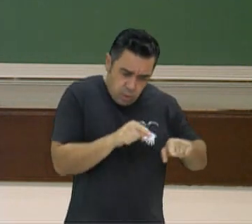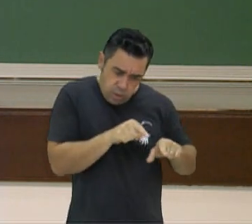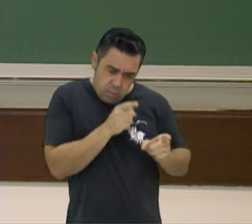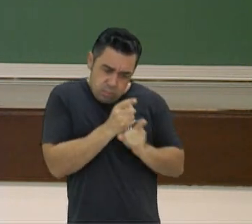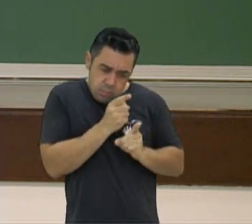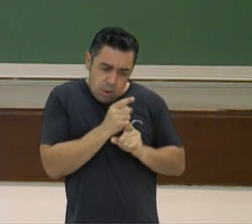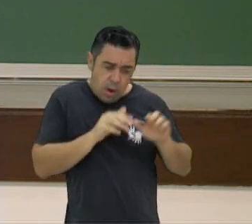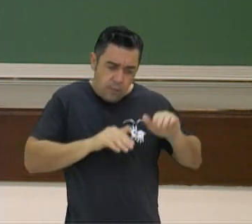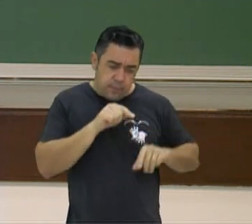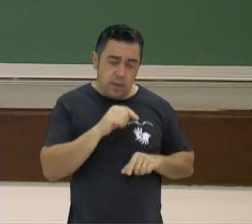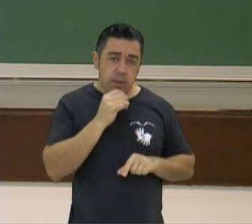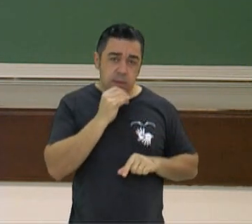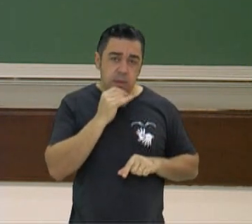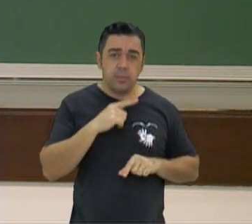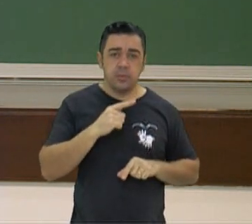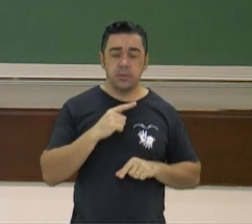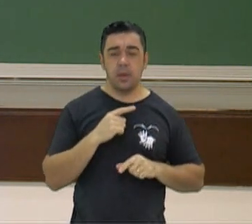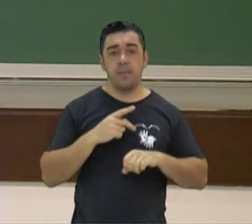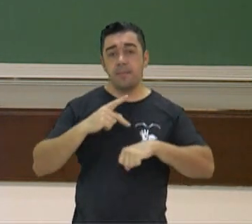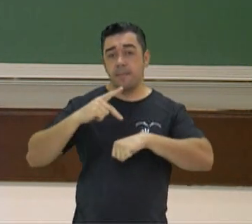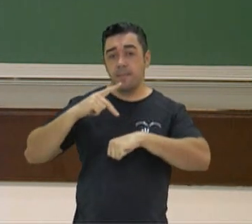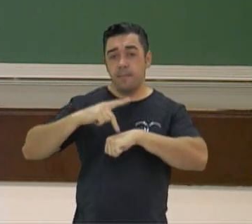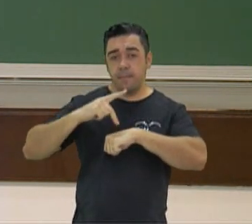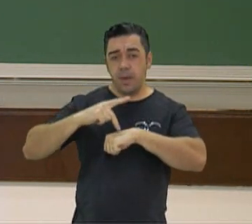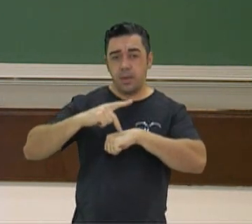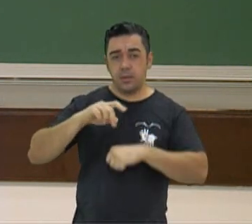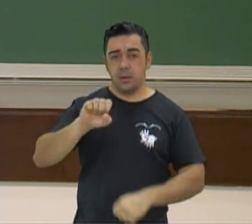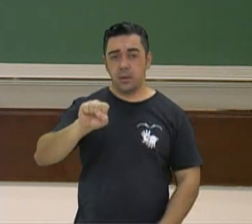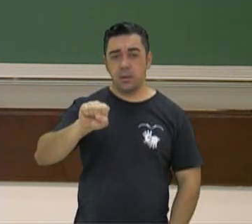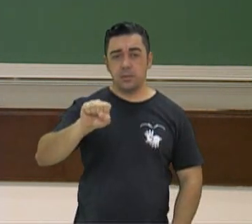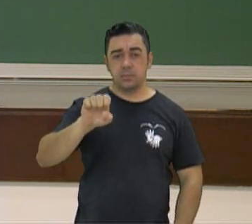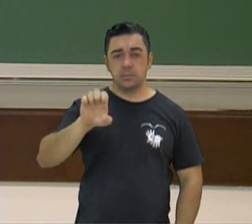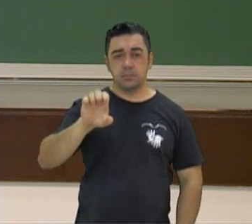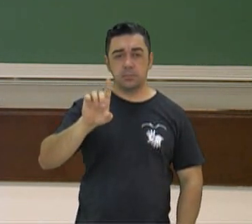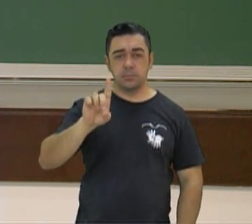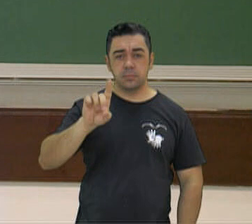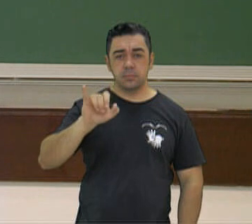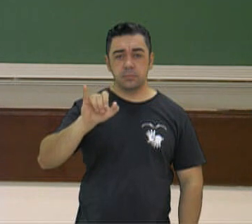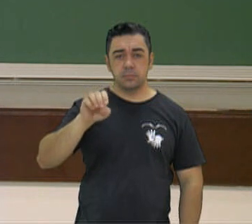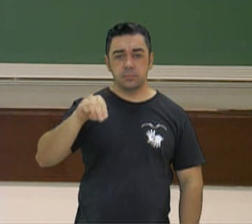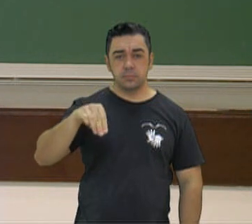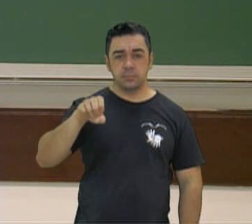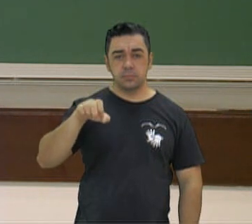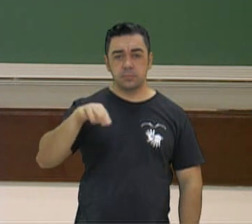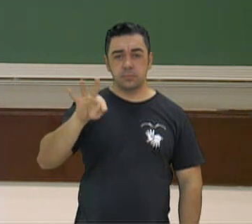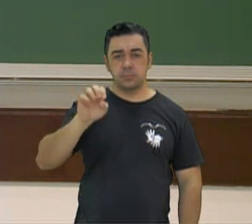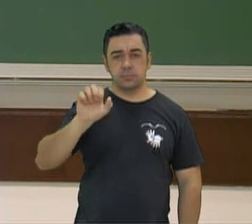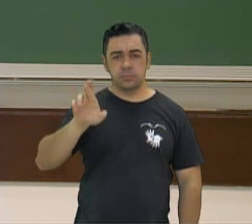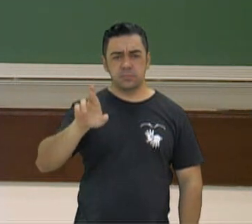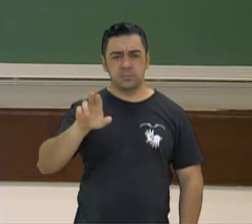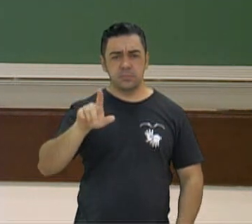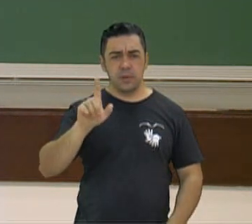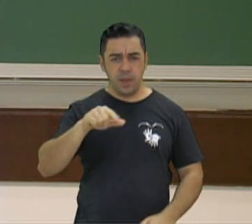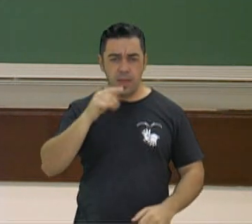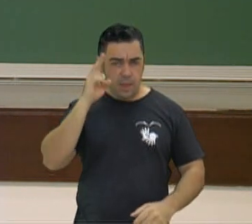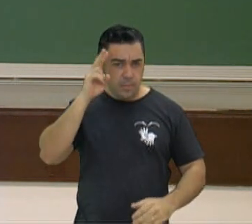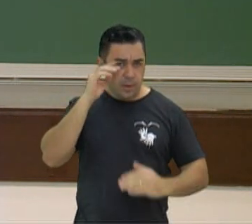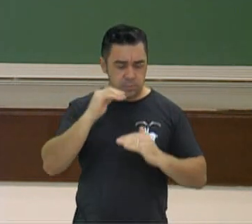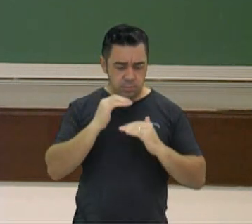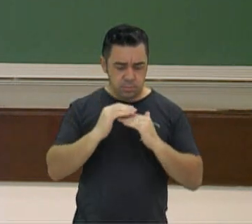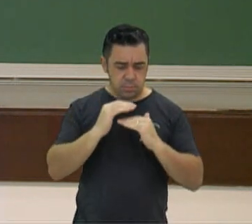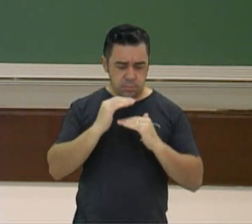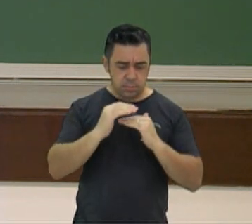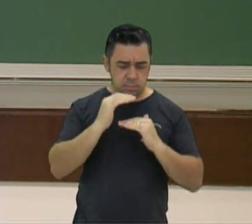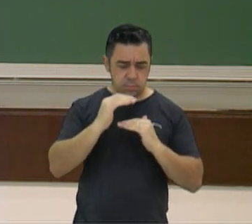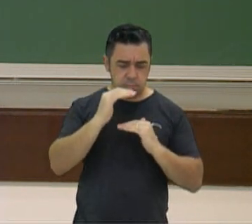Onde? Onde a gente tem rocha sedimentar. Não sei se vocês lembram quando vocês estudaram essa parte, mas a rocha sedimentar ela vai se formando em camadinhas.